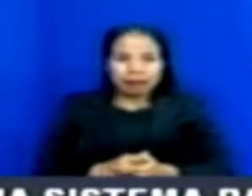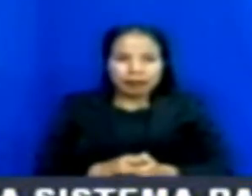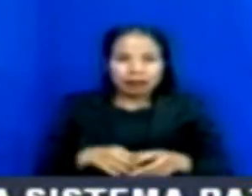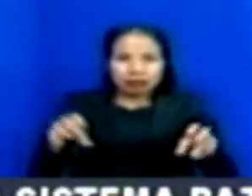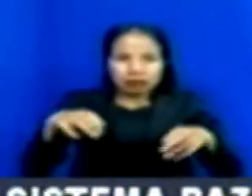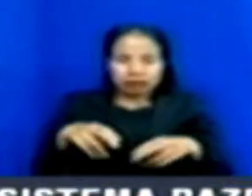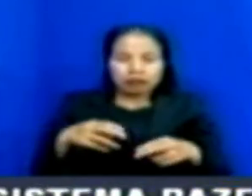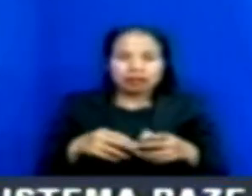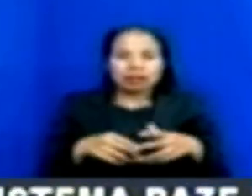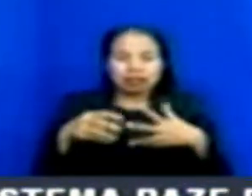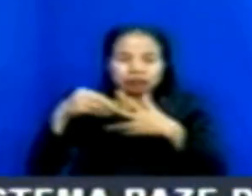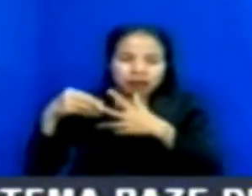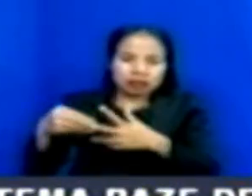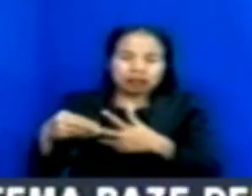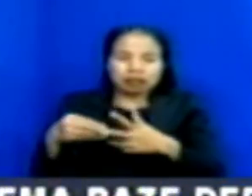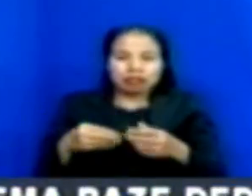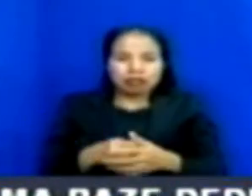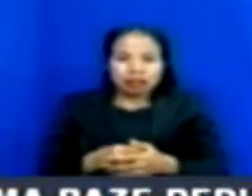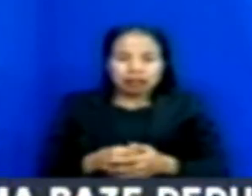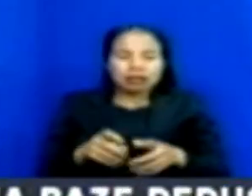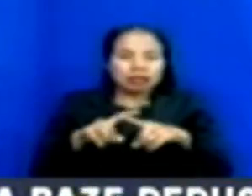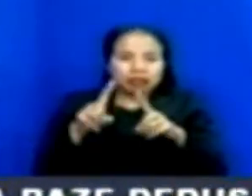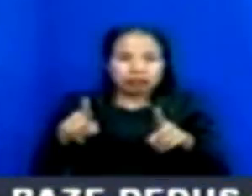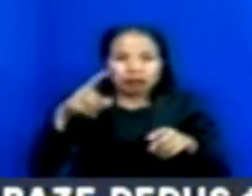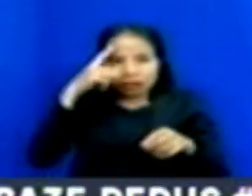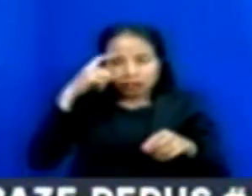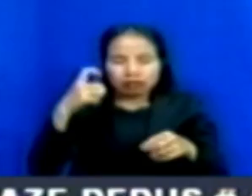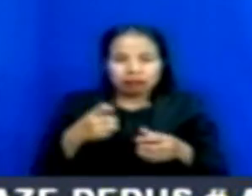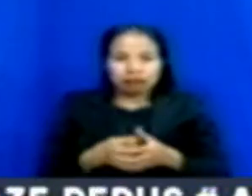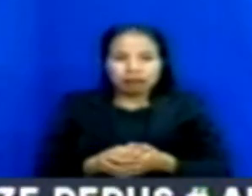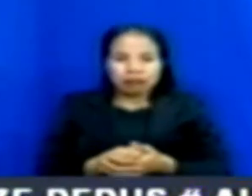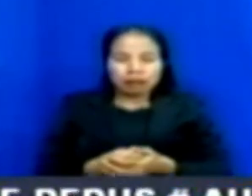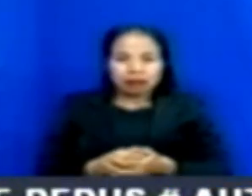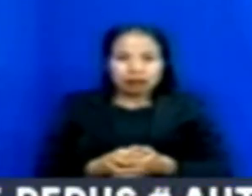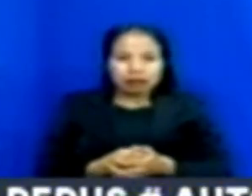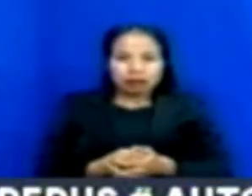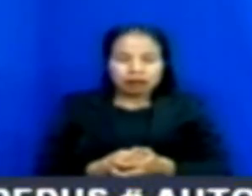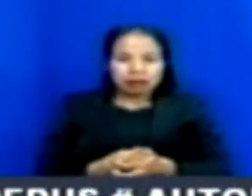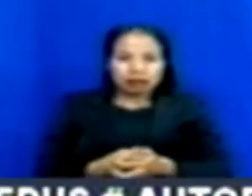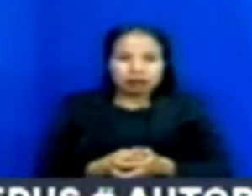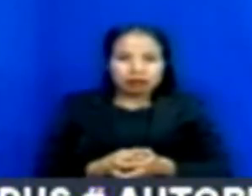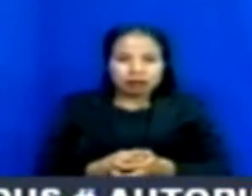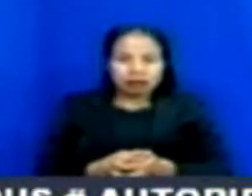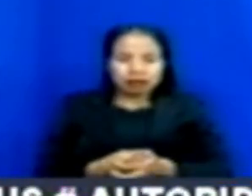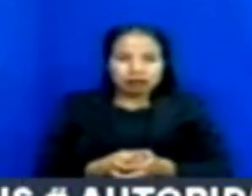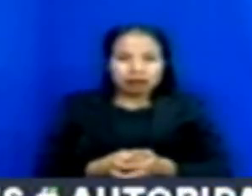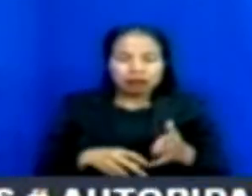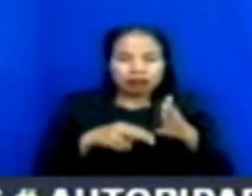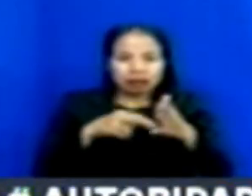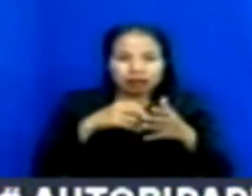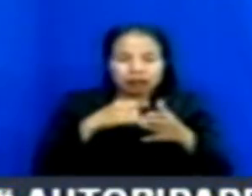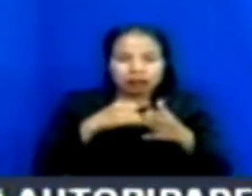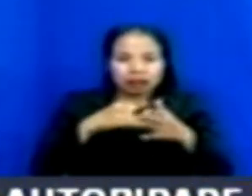Sistema Identidade Uniku né, nia diferença né, tamba nia biométrico, nia informação biométrico né,